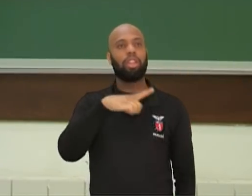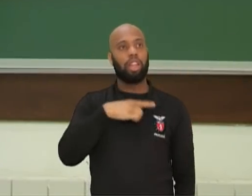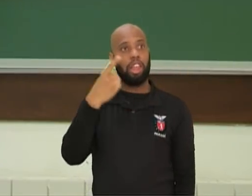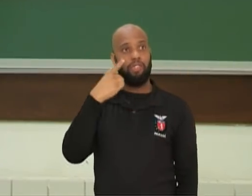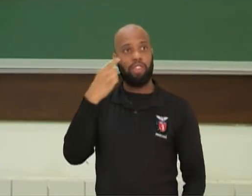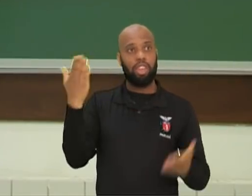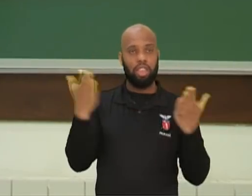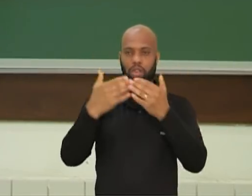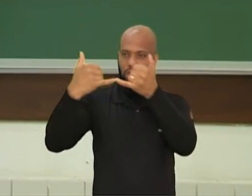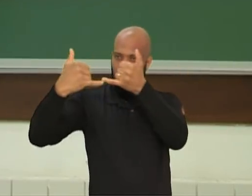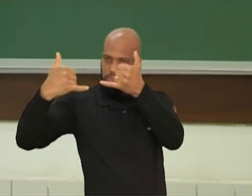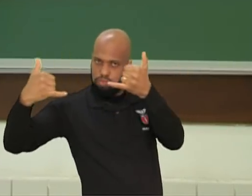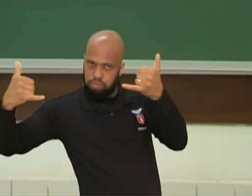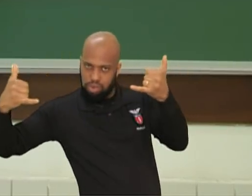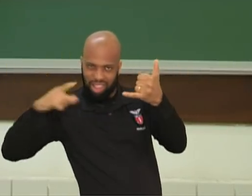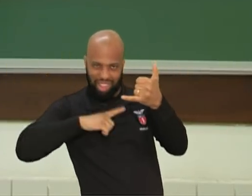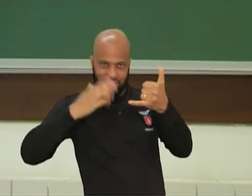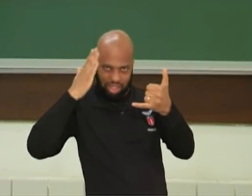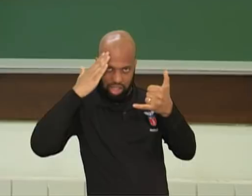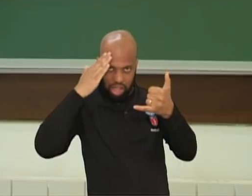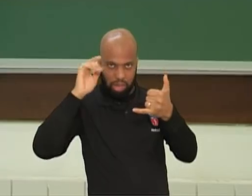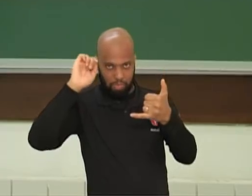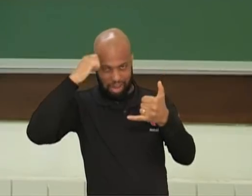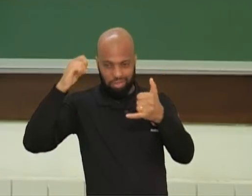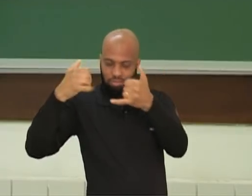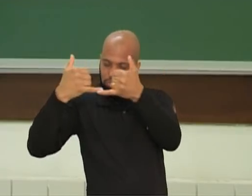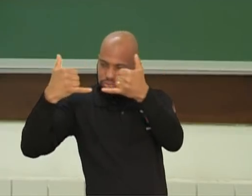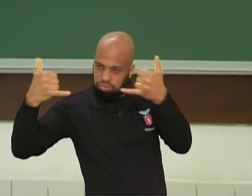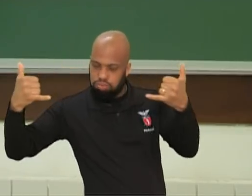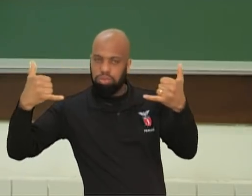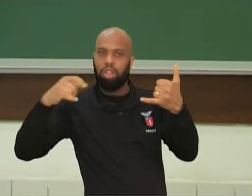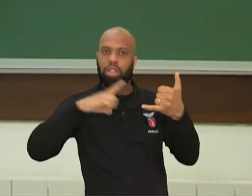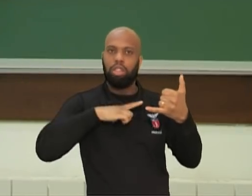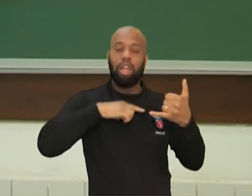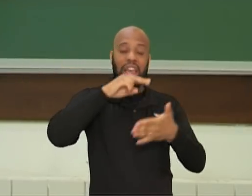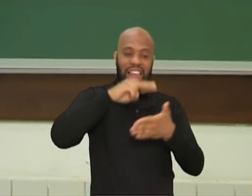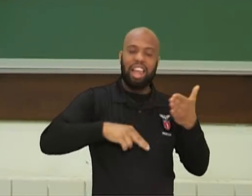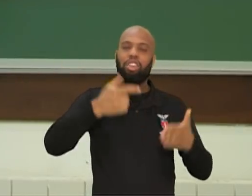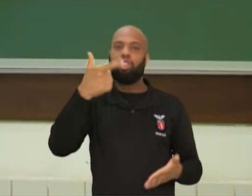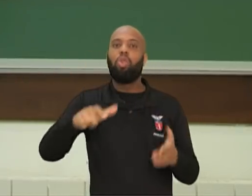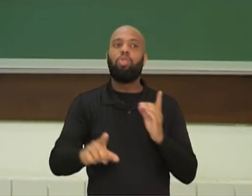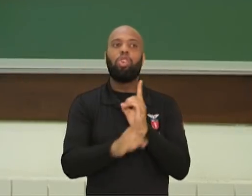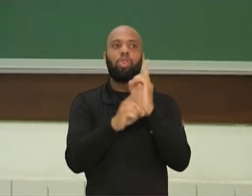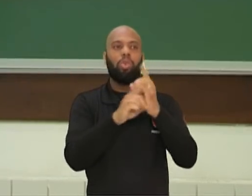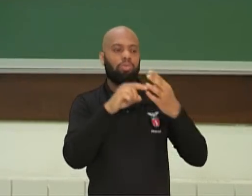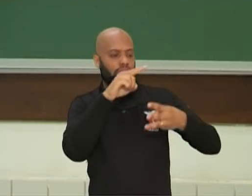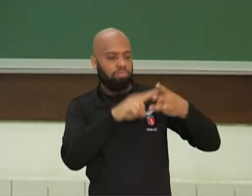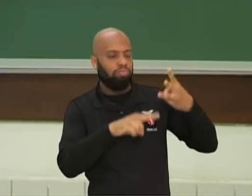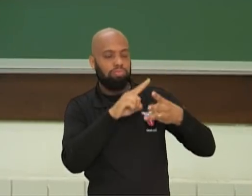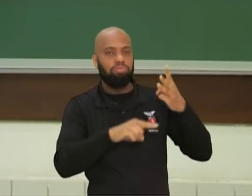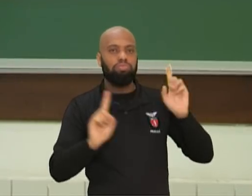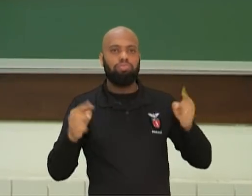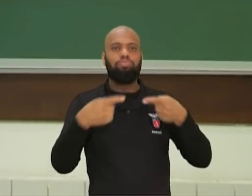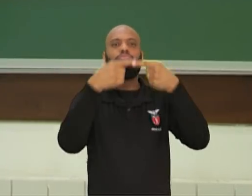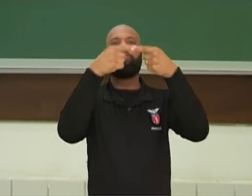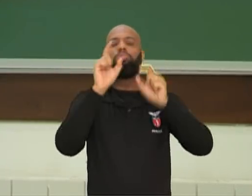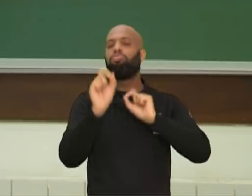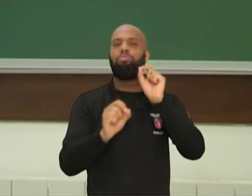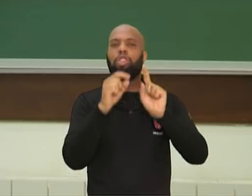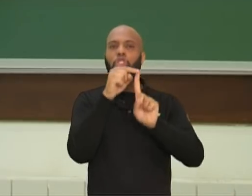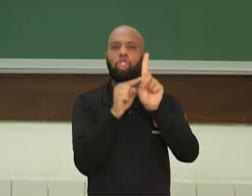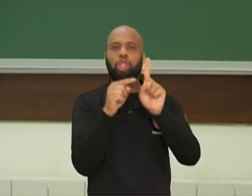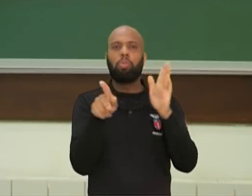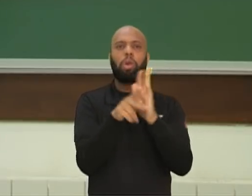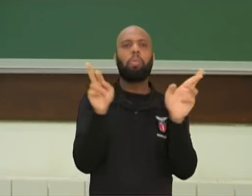vocês vão ler novamente ali esse trecho do texto e vão tentar entender que tipo